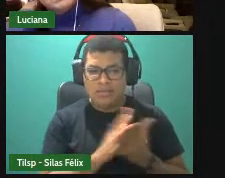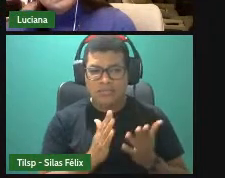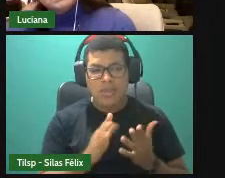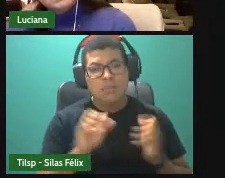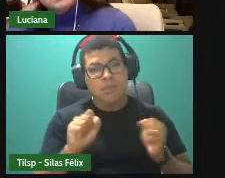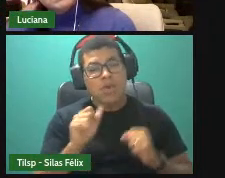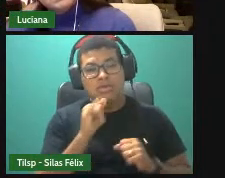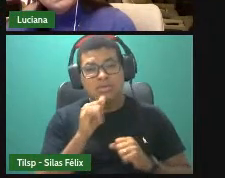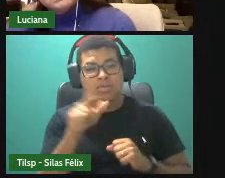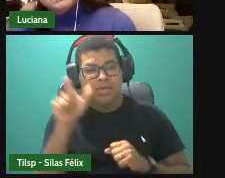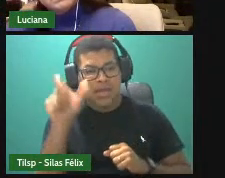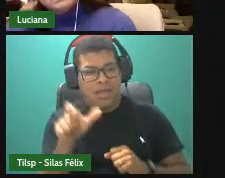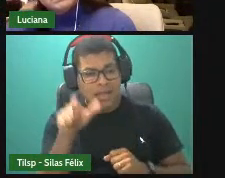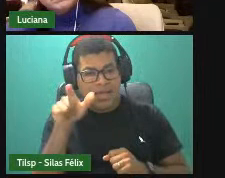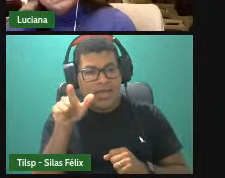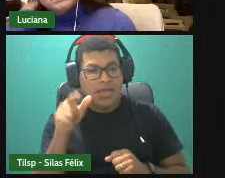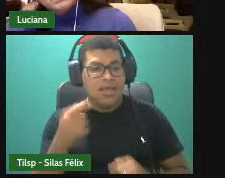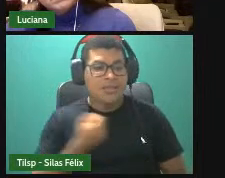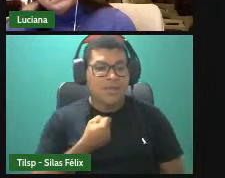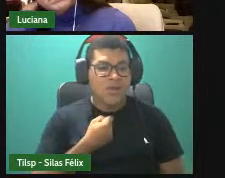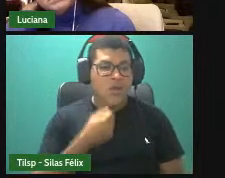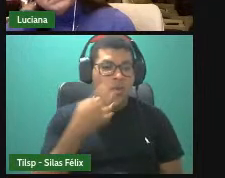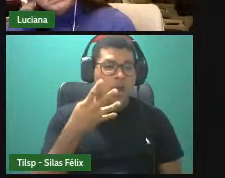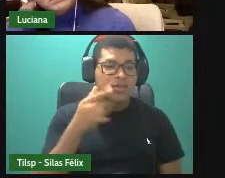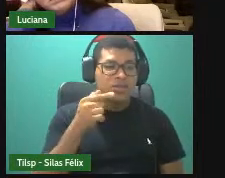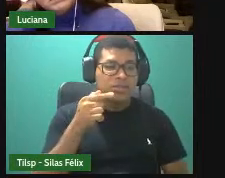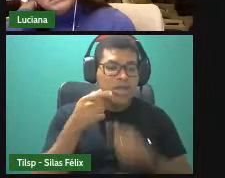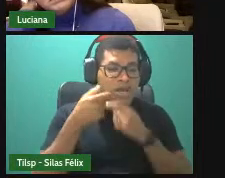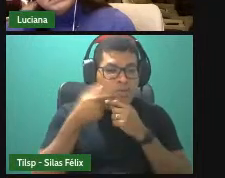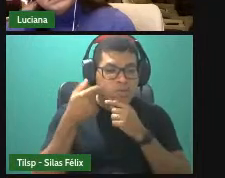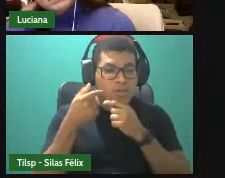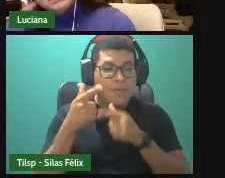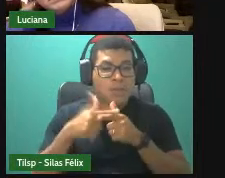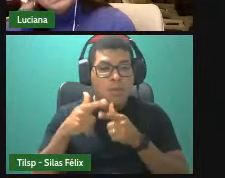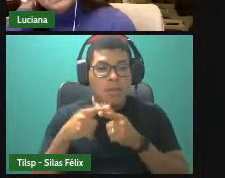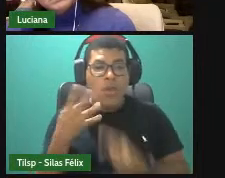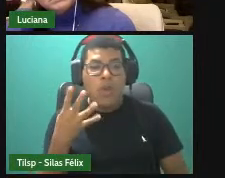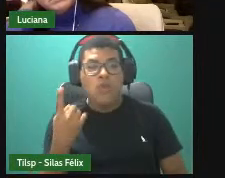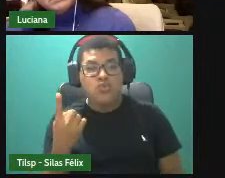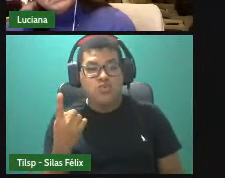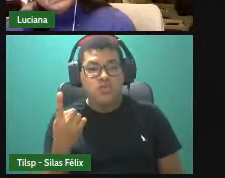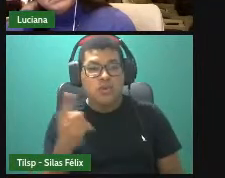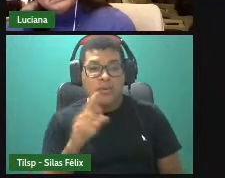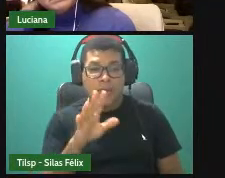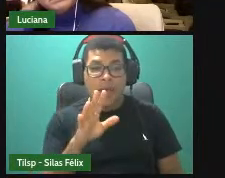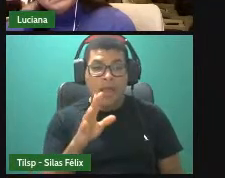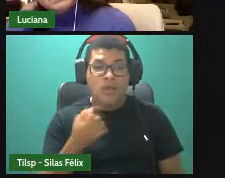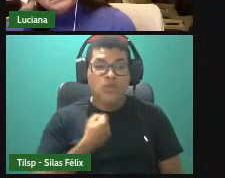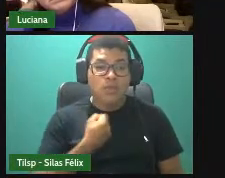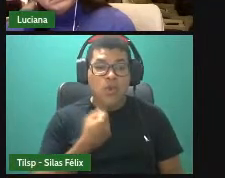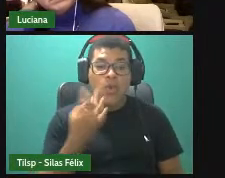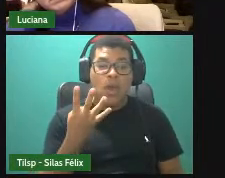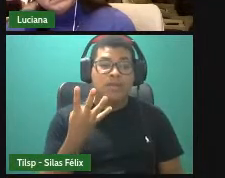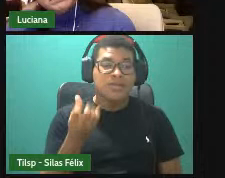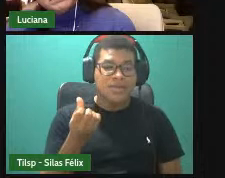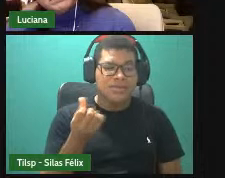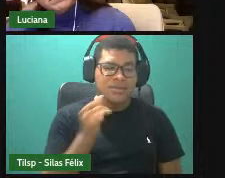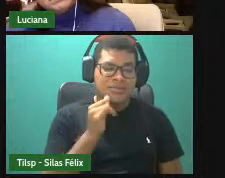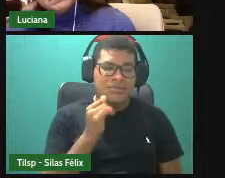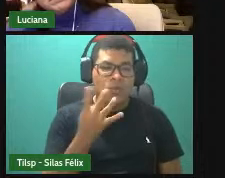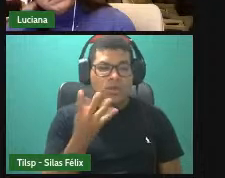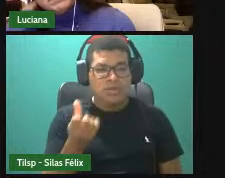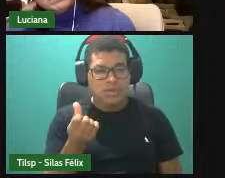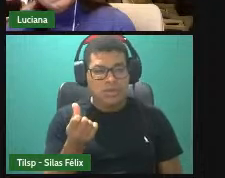tenha diagnosticado errado, abriu o dente 47, o problema era com 41. Mas, poxa, será que o problema do 46? Será que o problema do